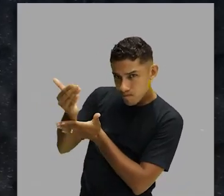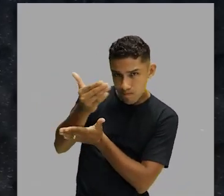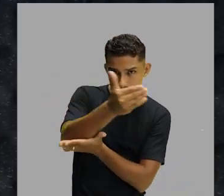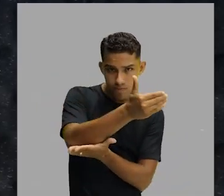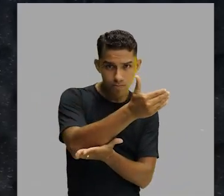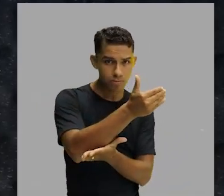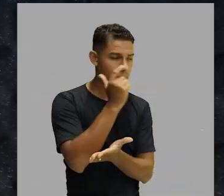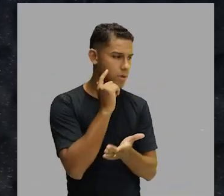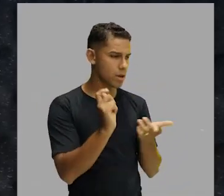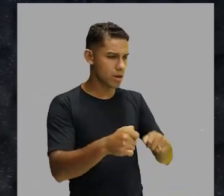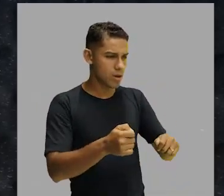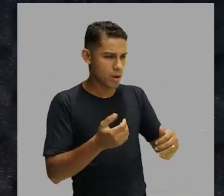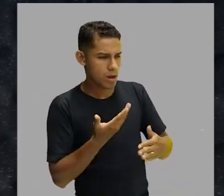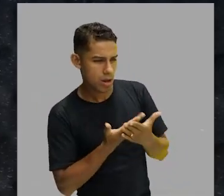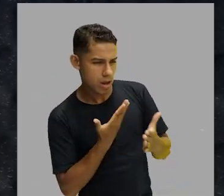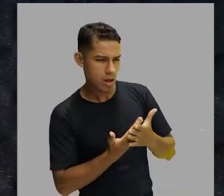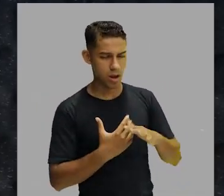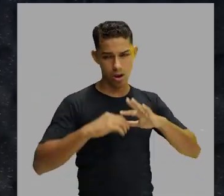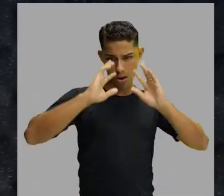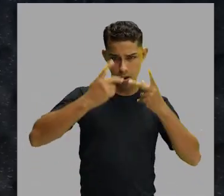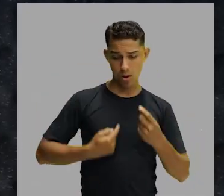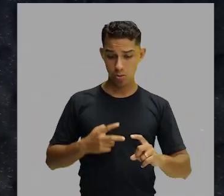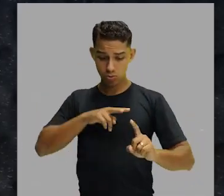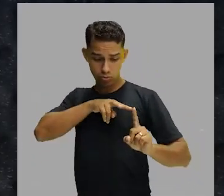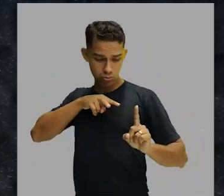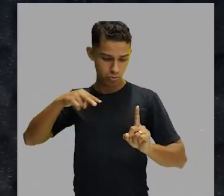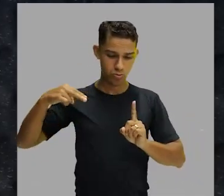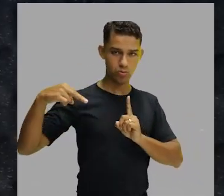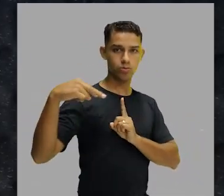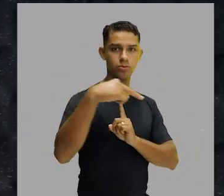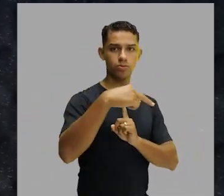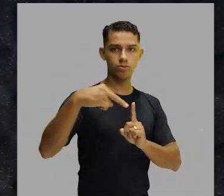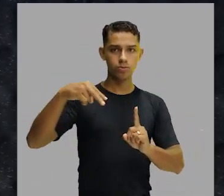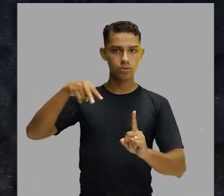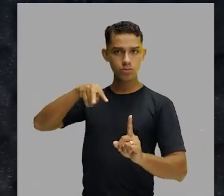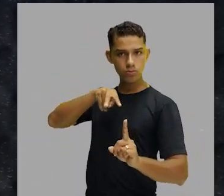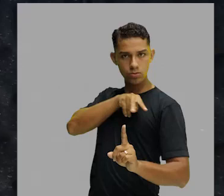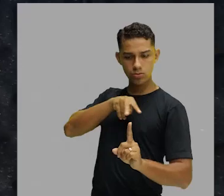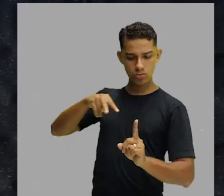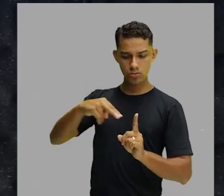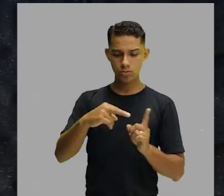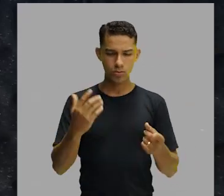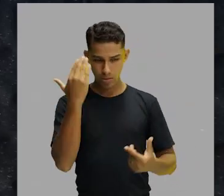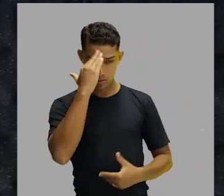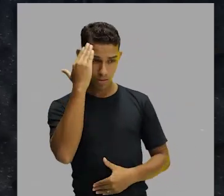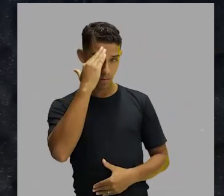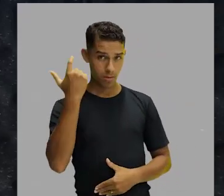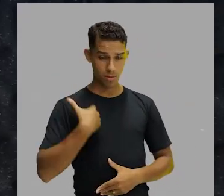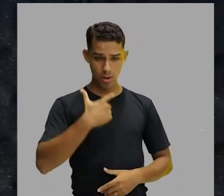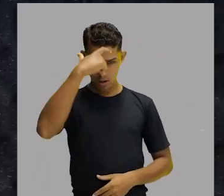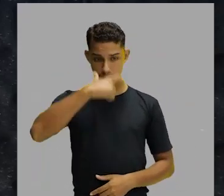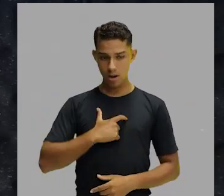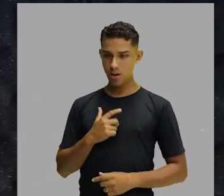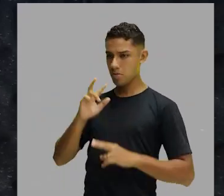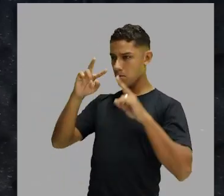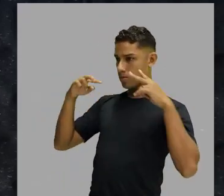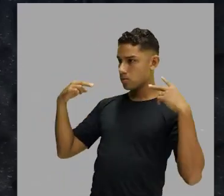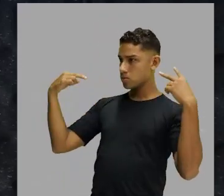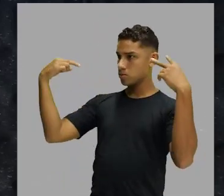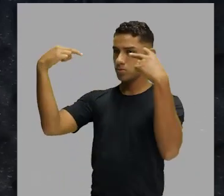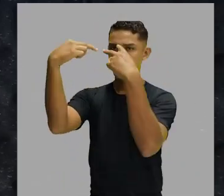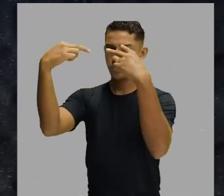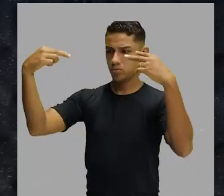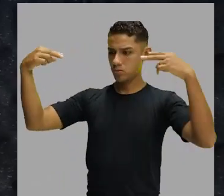homem humanista, o homem antropocêntrico, a partir do momento que ele entende que ele sim é o centro de